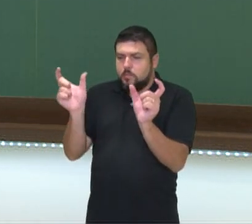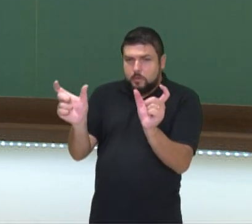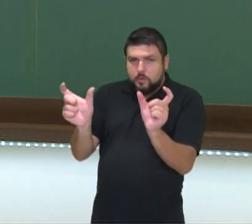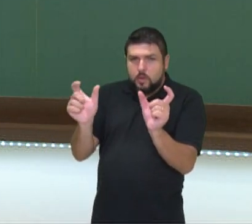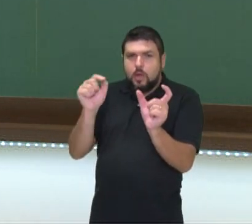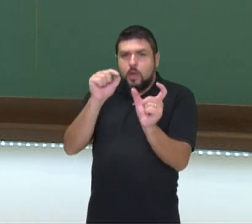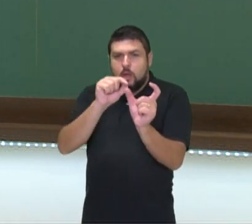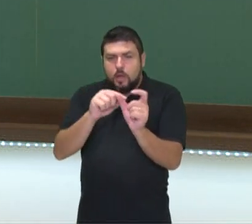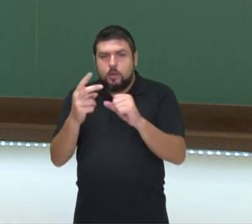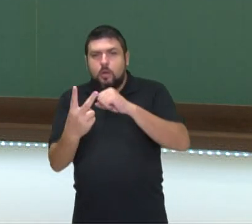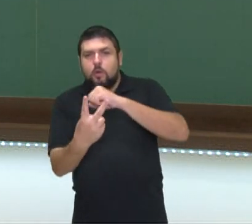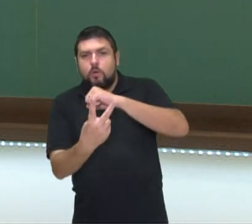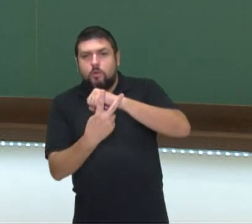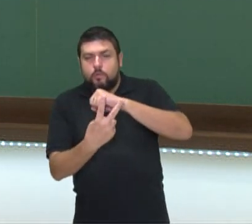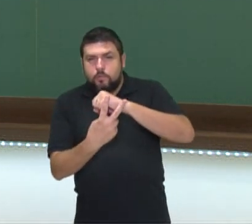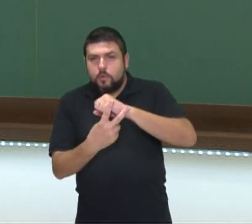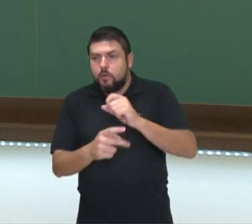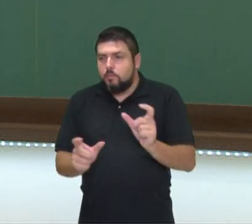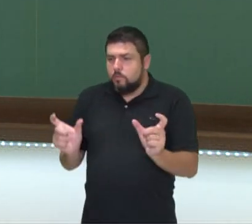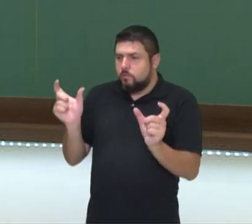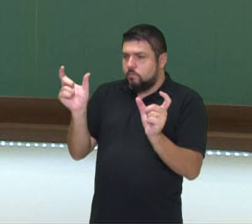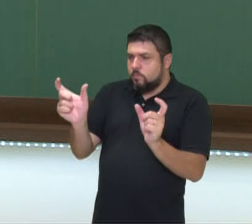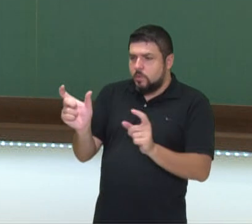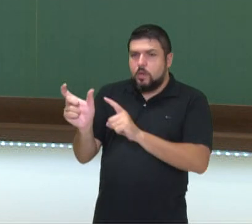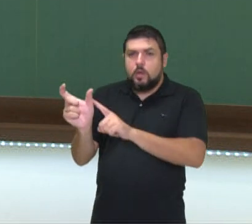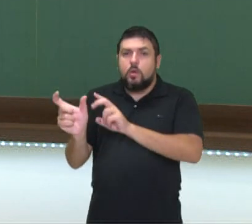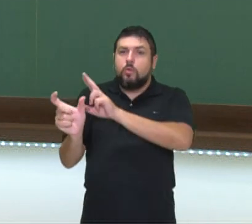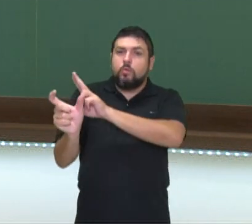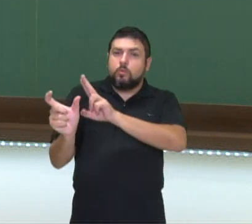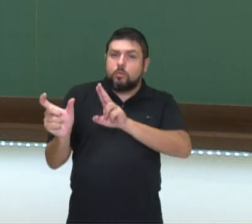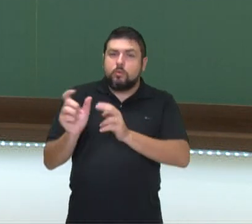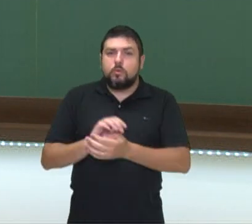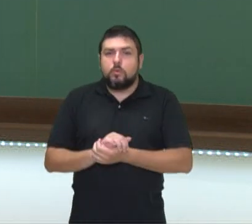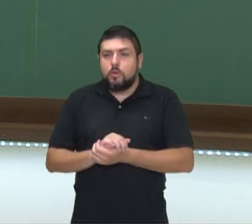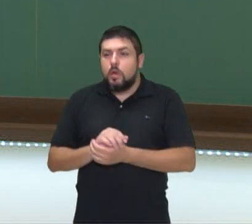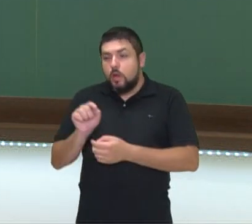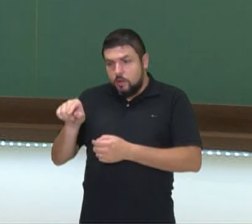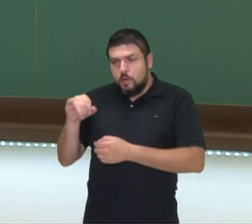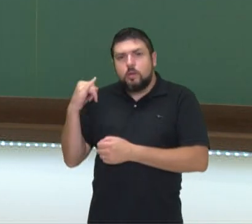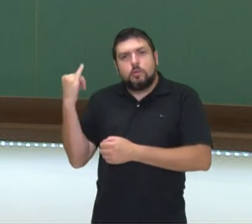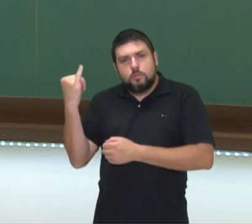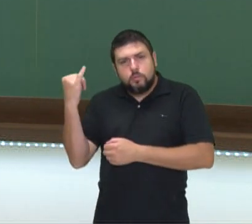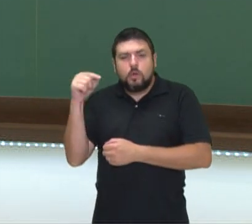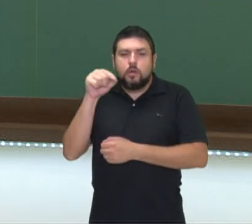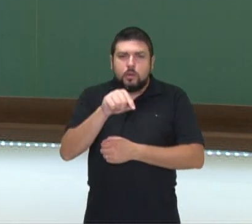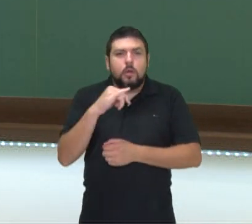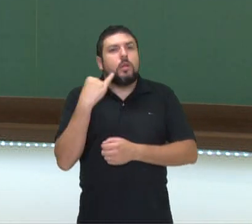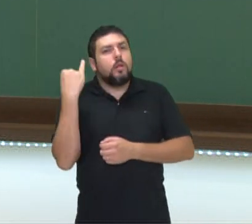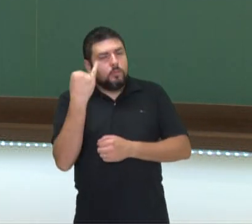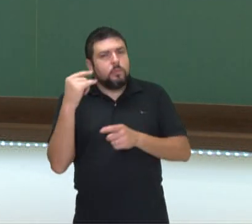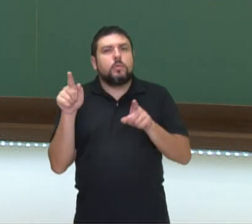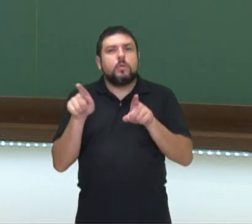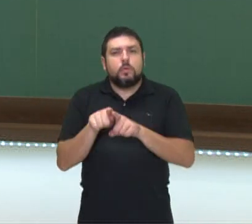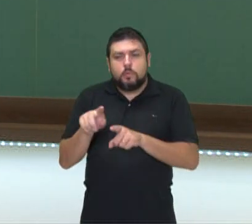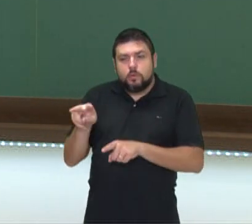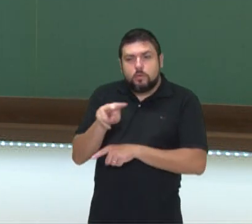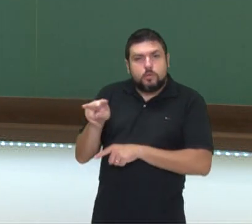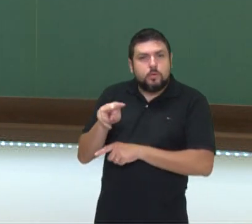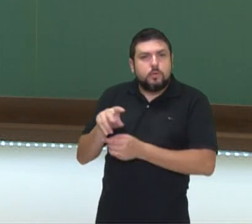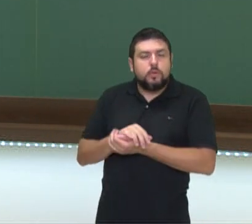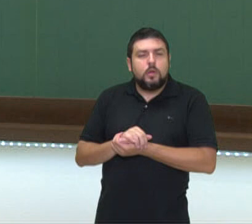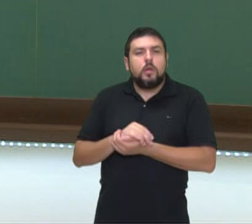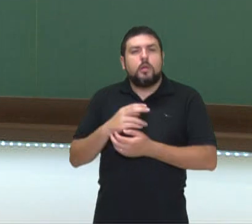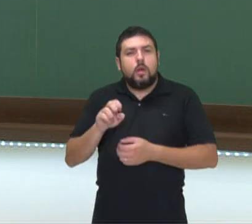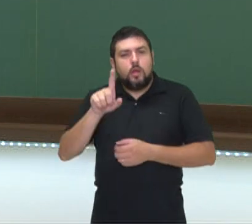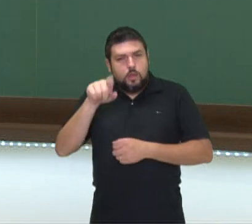nesse predicado, o verbo nocional e a característica, o predicativo. Nesse caso, nós temos um predicado verbo